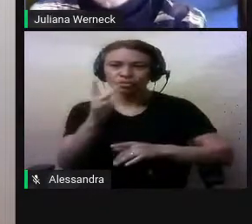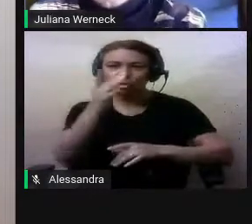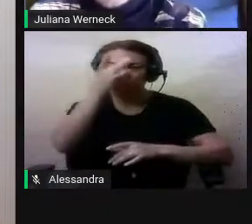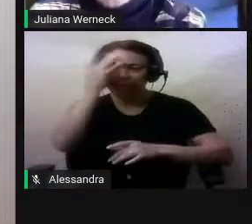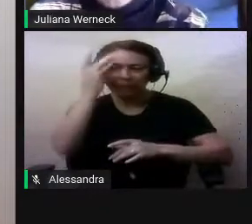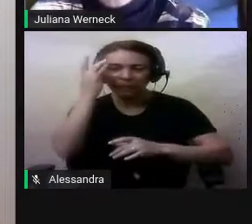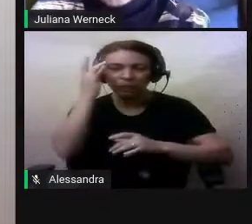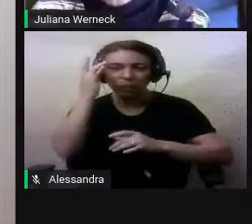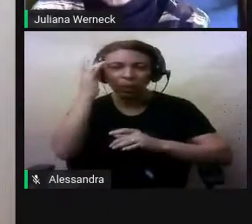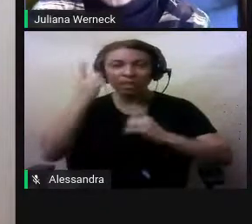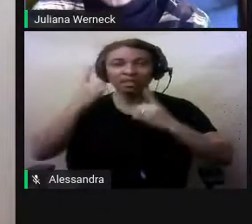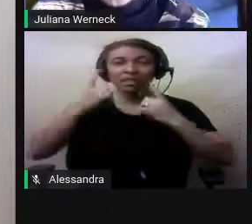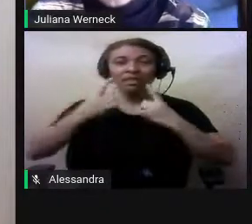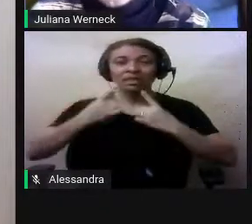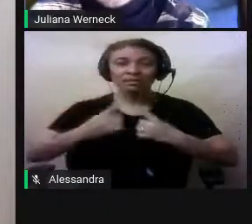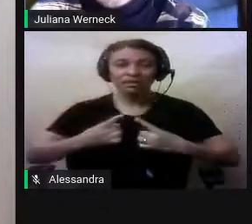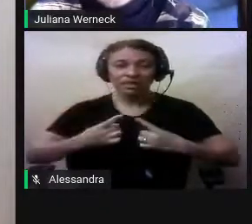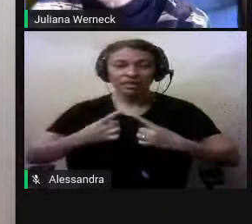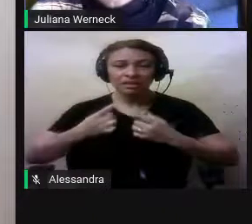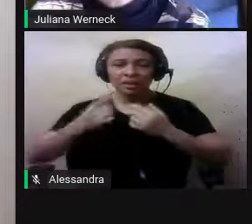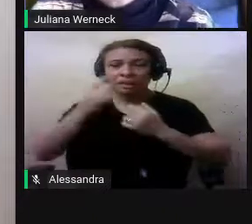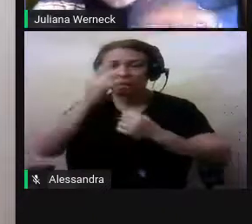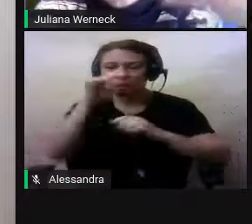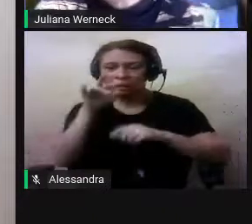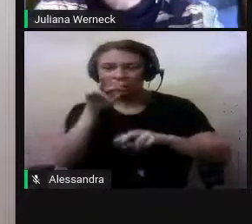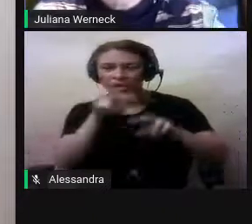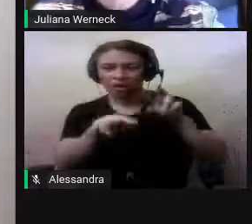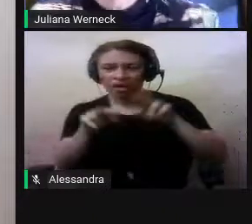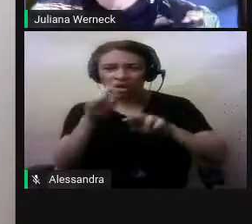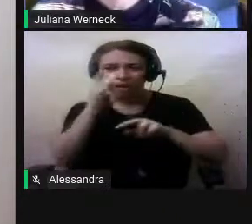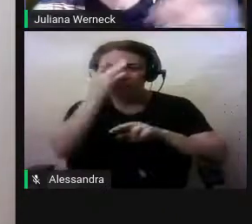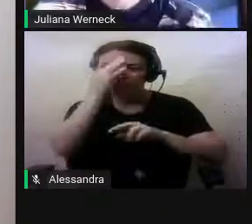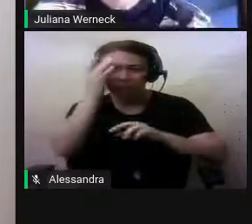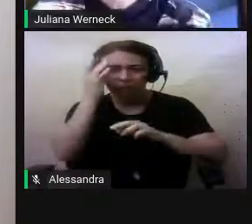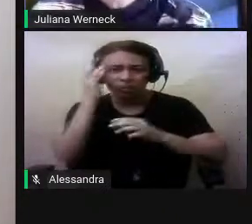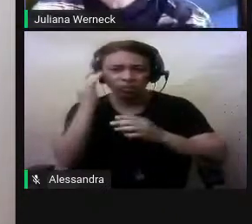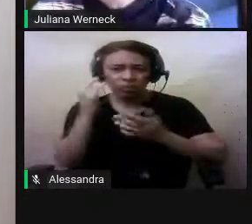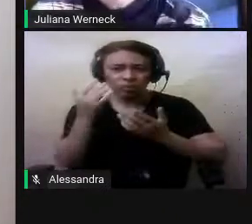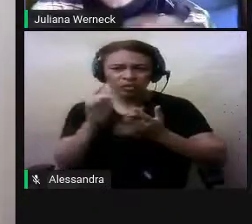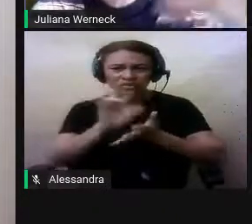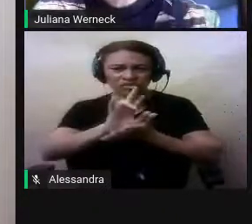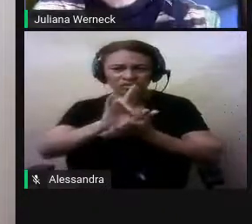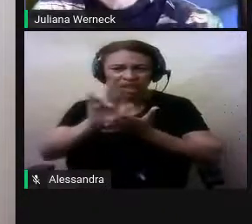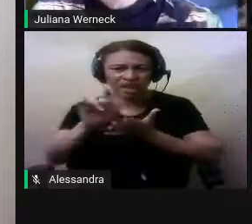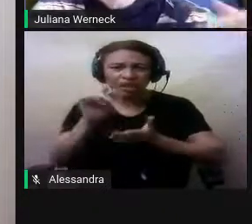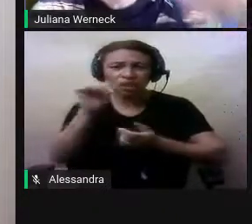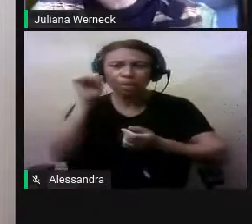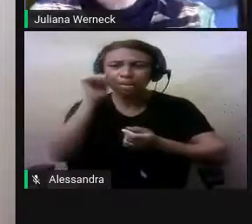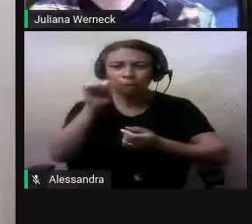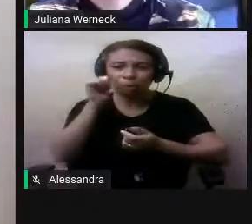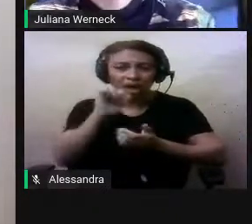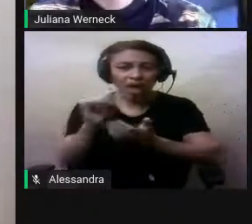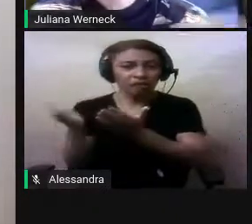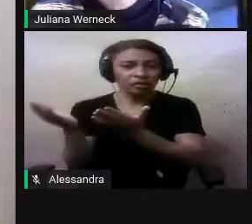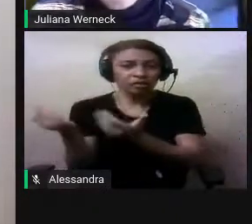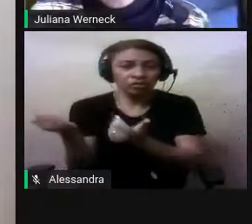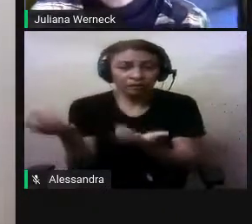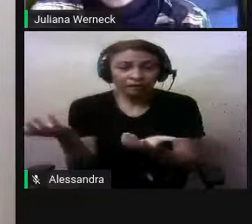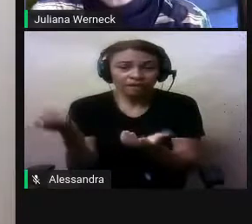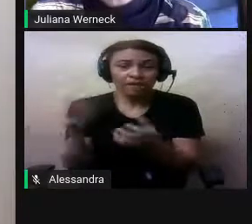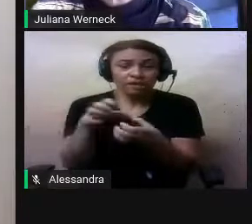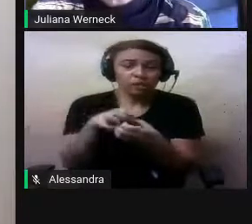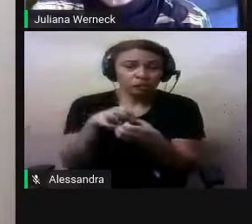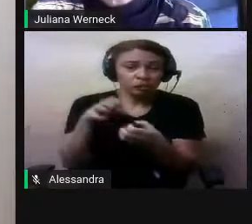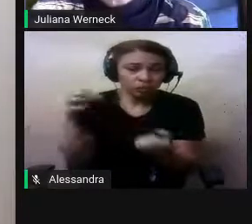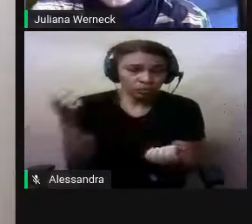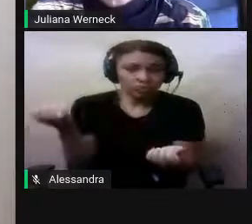com deficiência, mas muitas vezes olham isso para as mulheres, para os jovens, para os idosos,